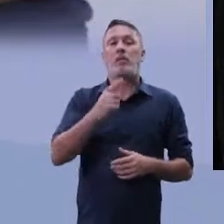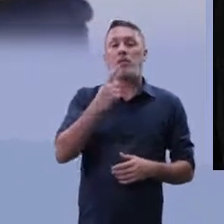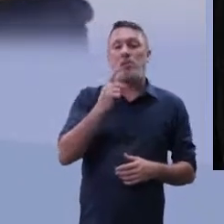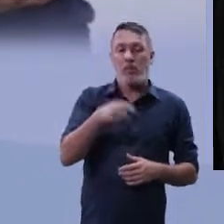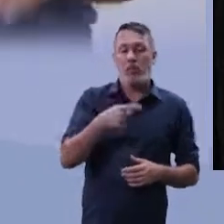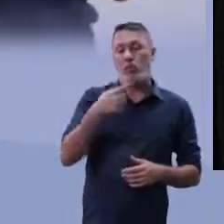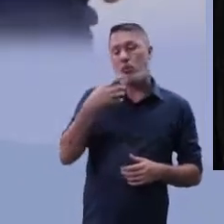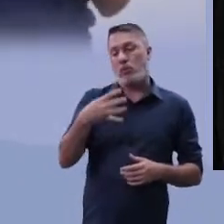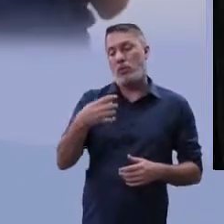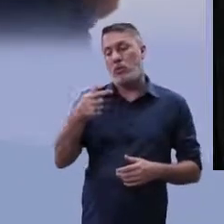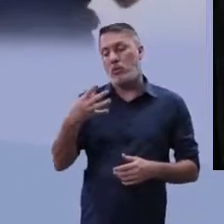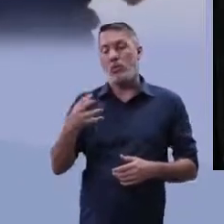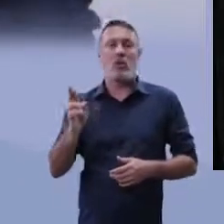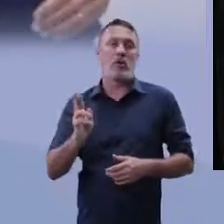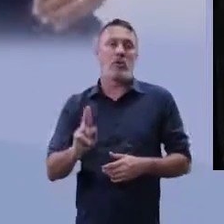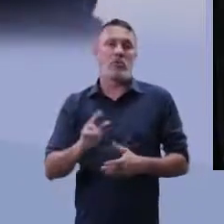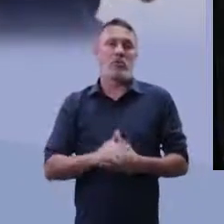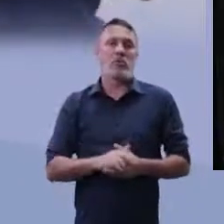em 2020, R$